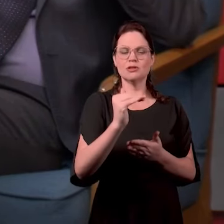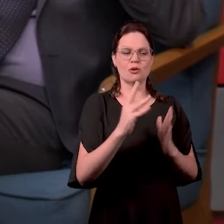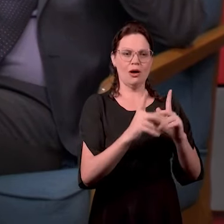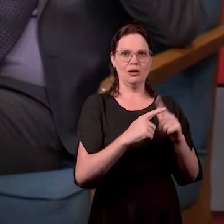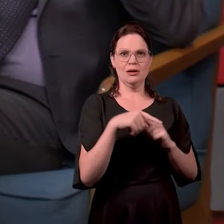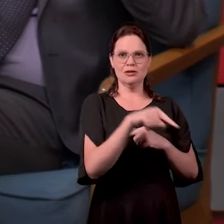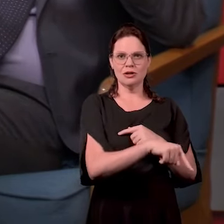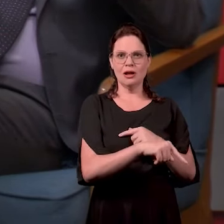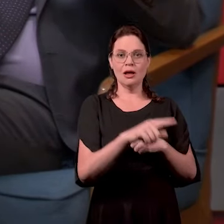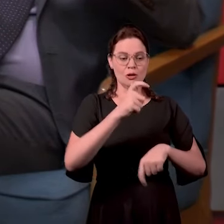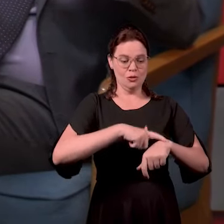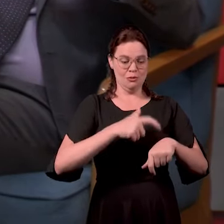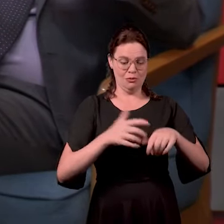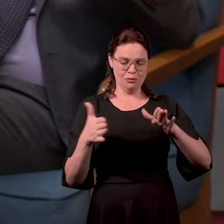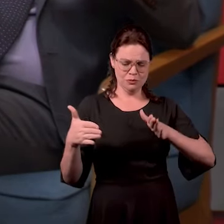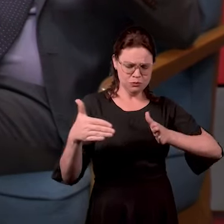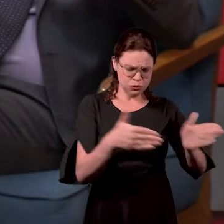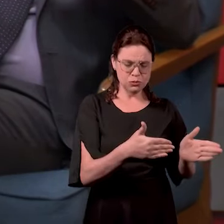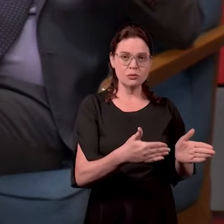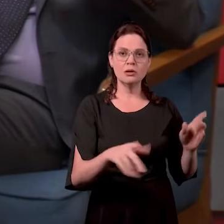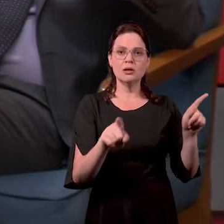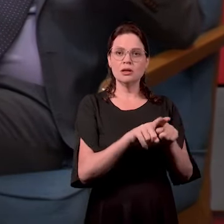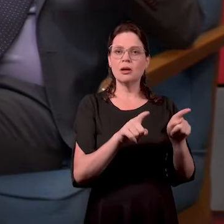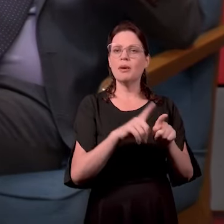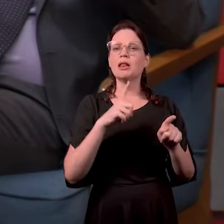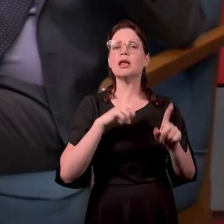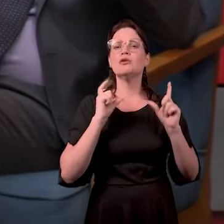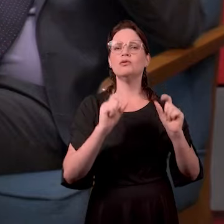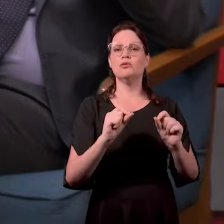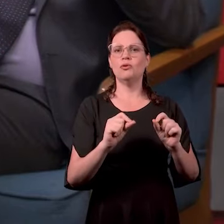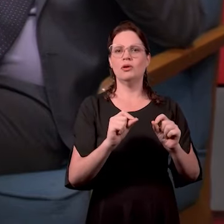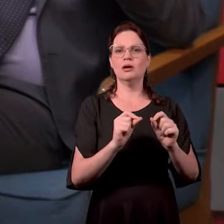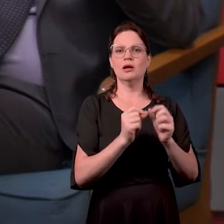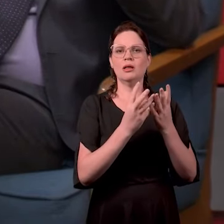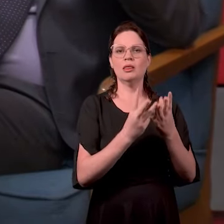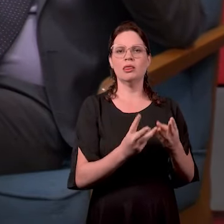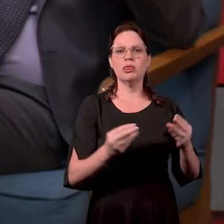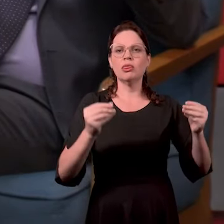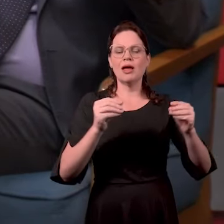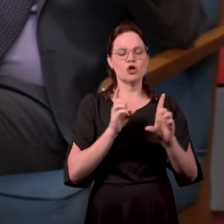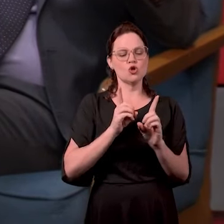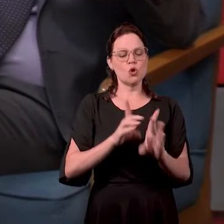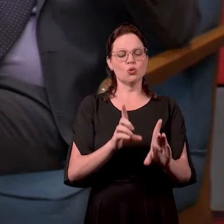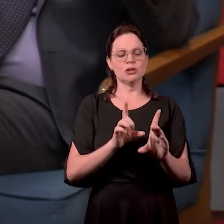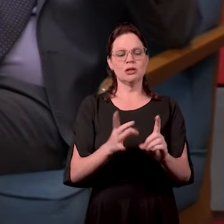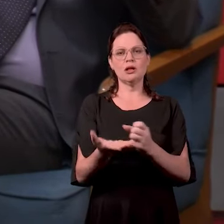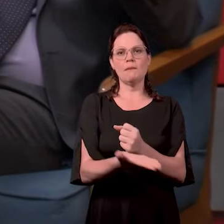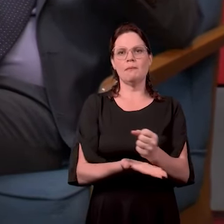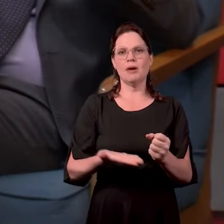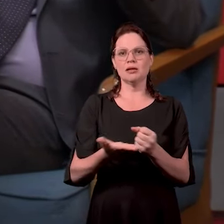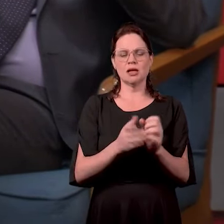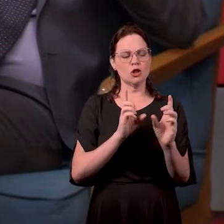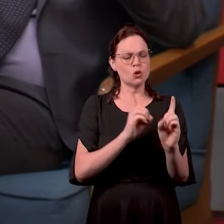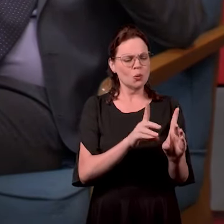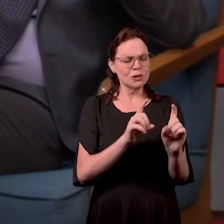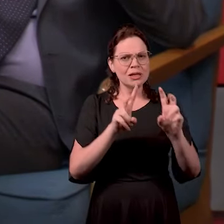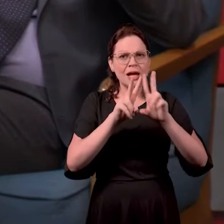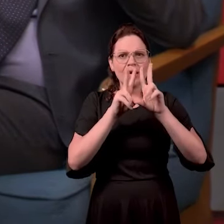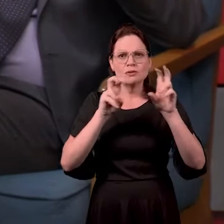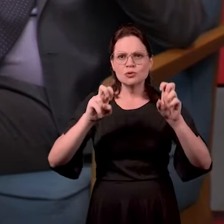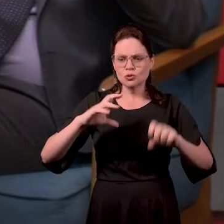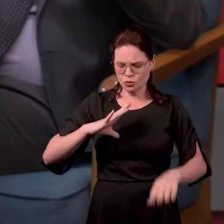desvio, também houve o grande desvio da doutrina básica da igreja, que era a doutrina de